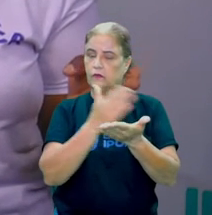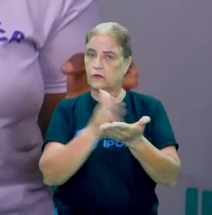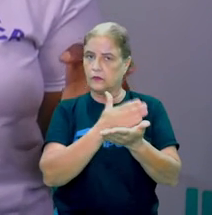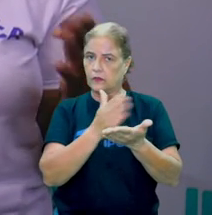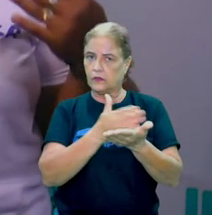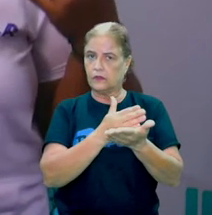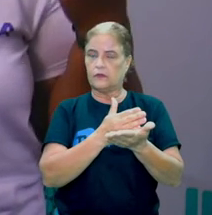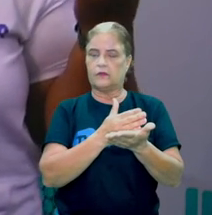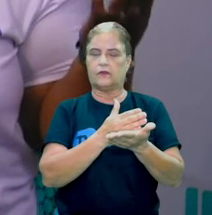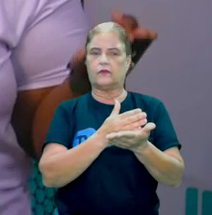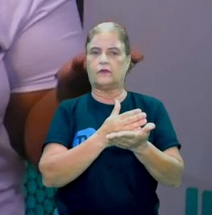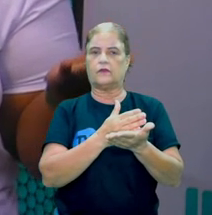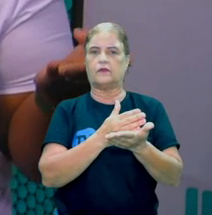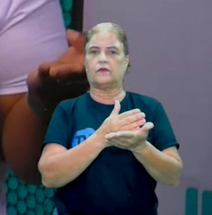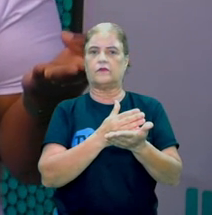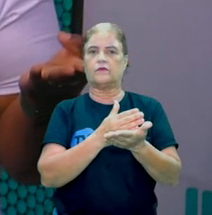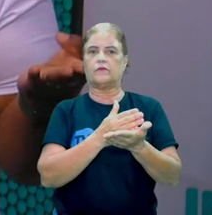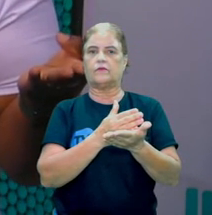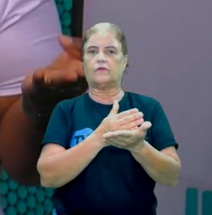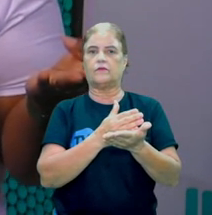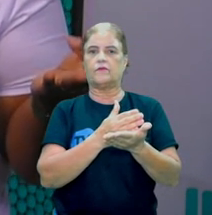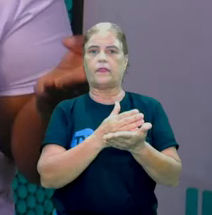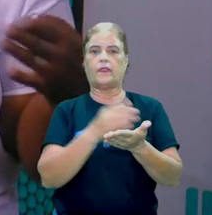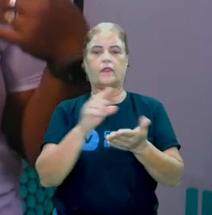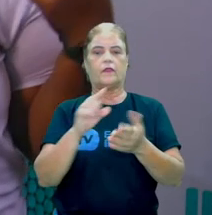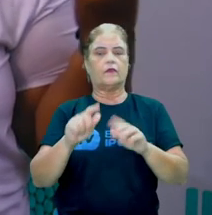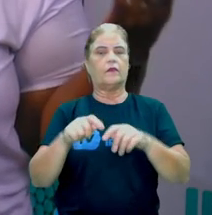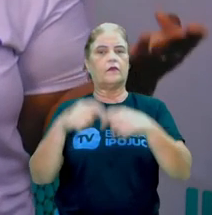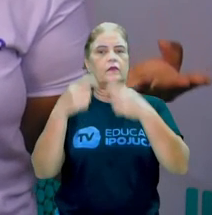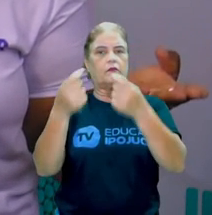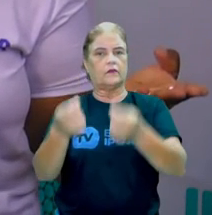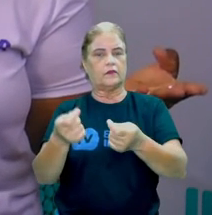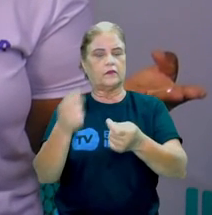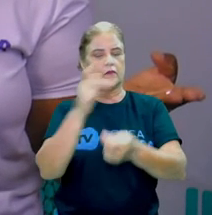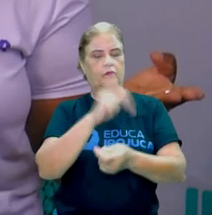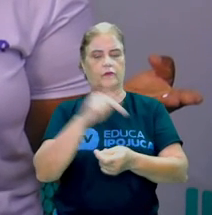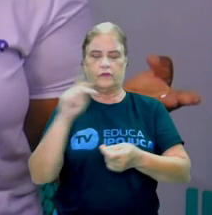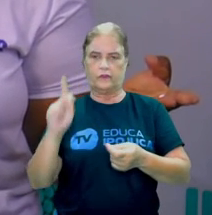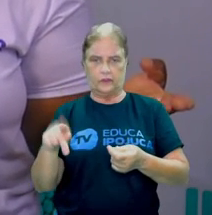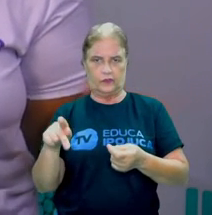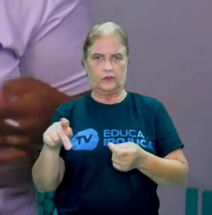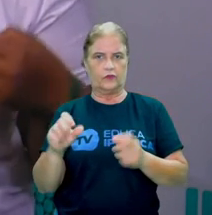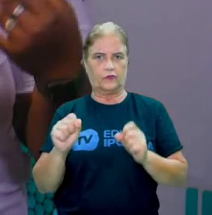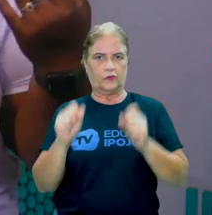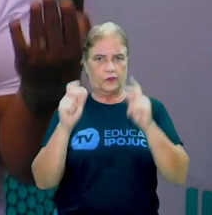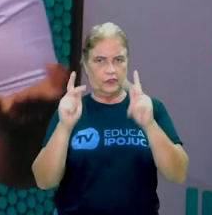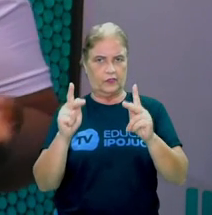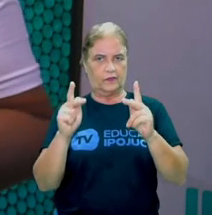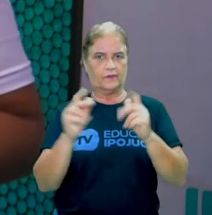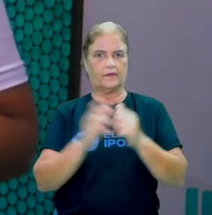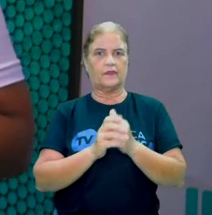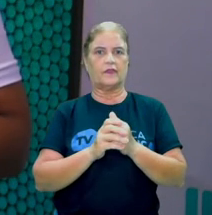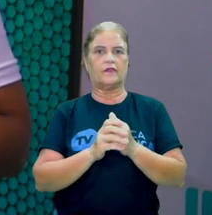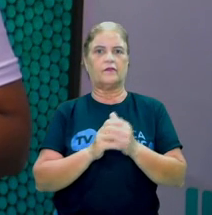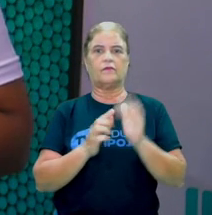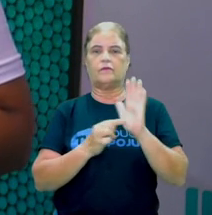caderninho e entregá-lo ao seu professor, certo? Mostrar para o seu